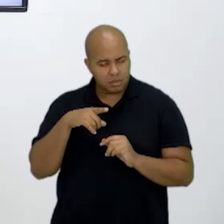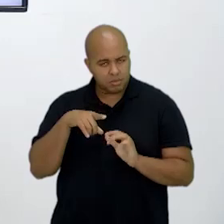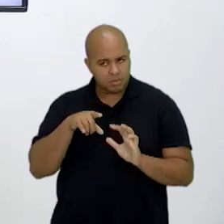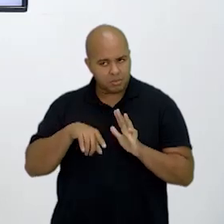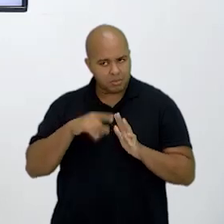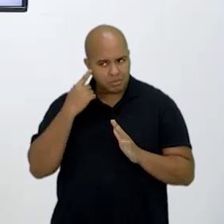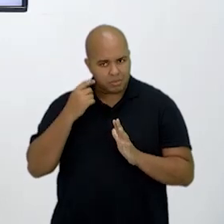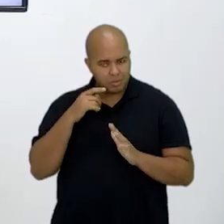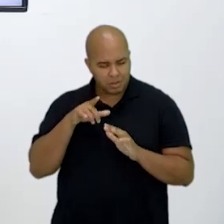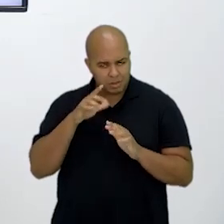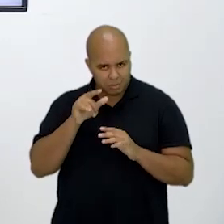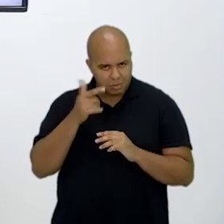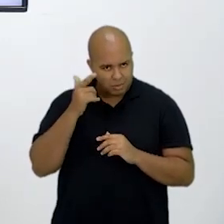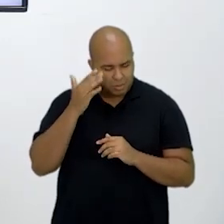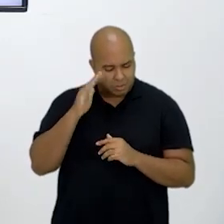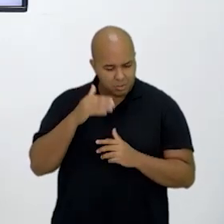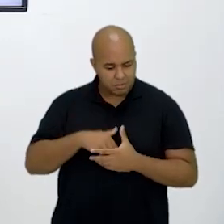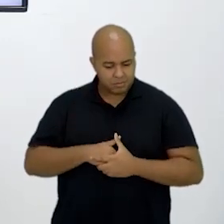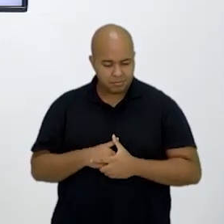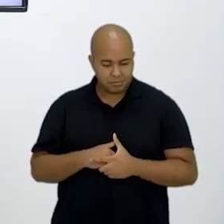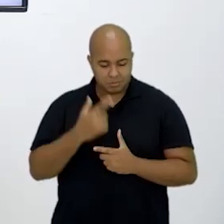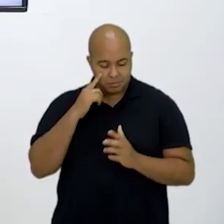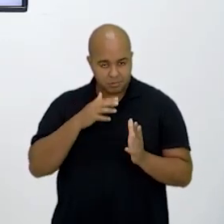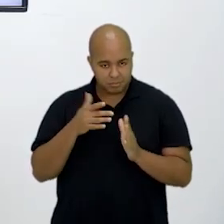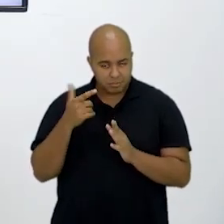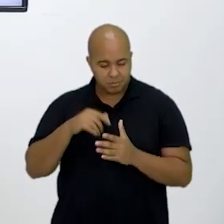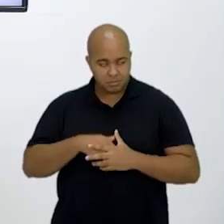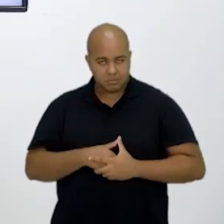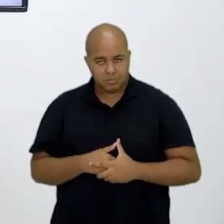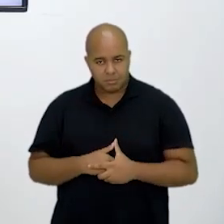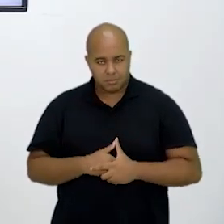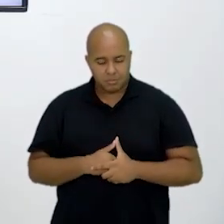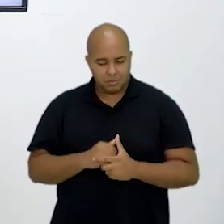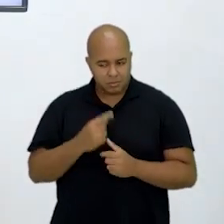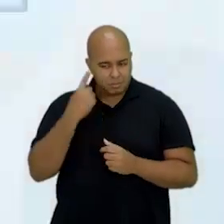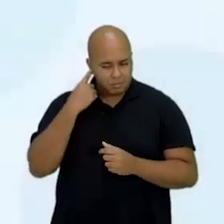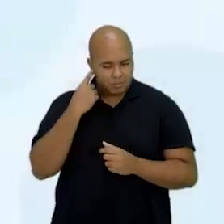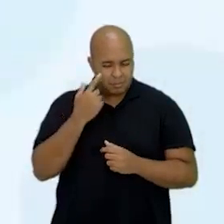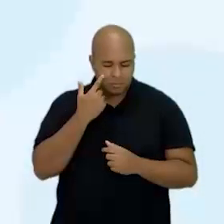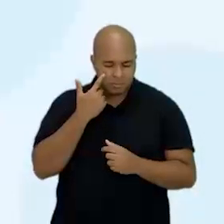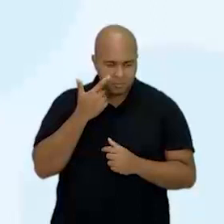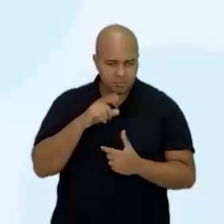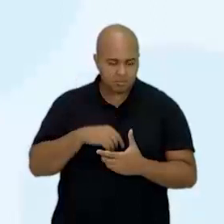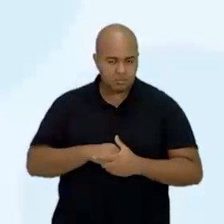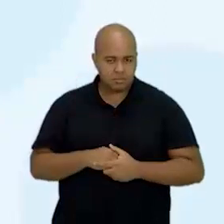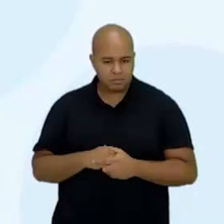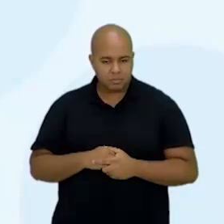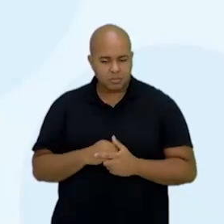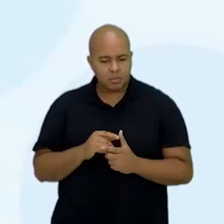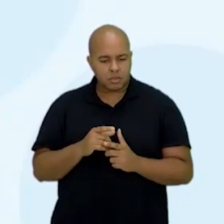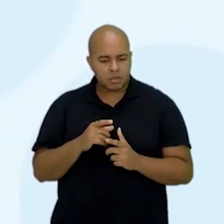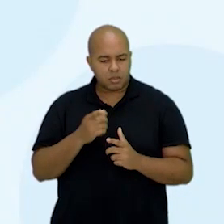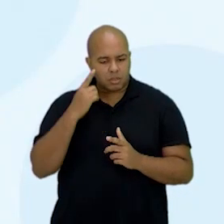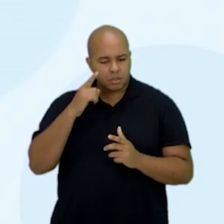ouviu Será que você entendeu Vou passar de novo então dá uma vida aí ver se você consegue pegar